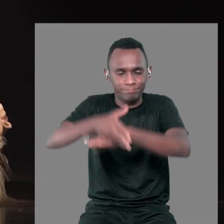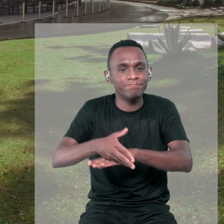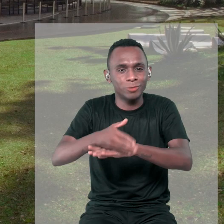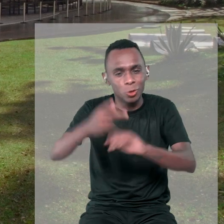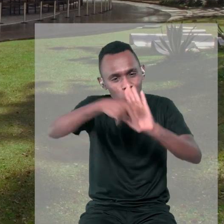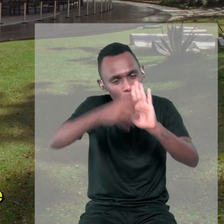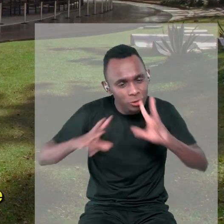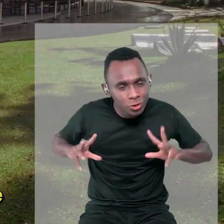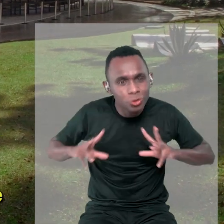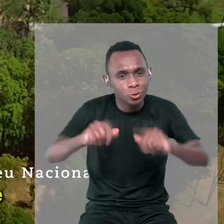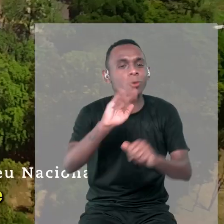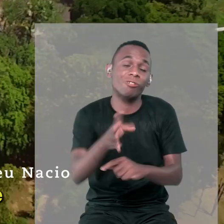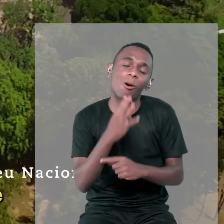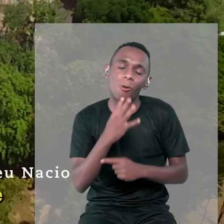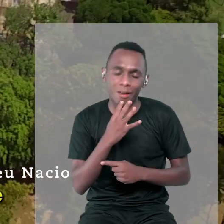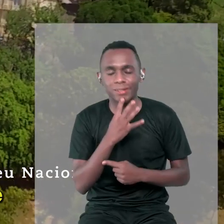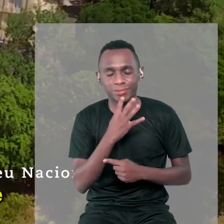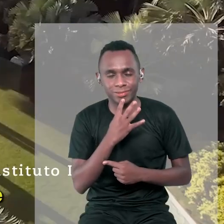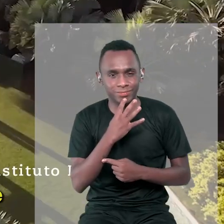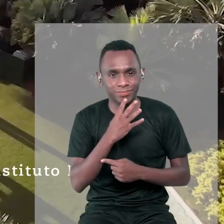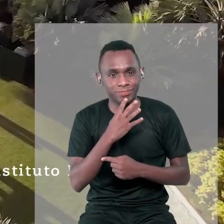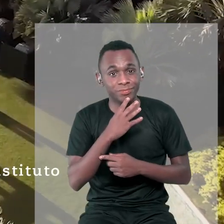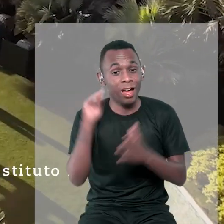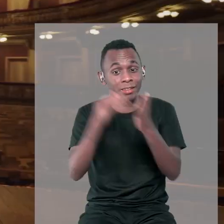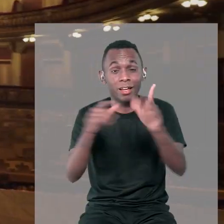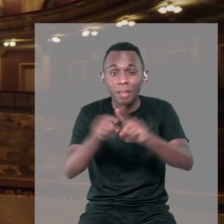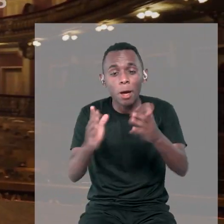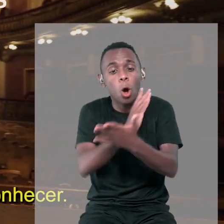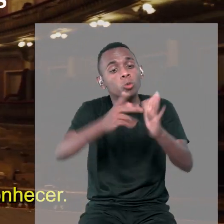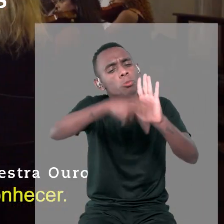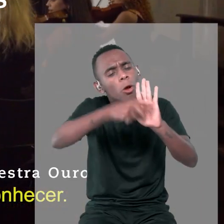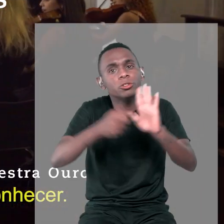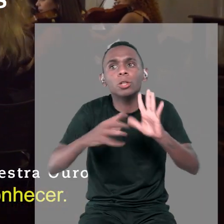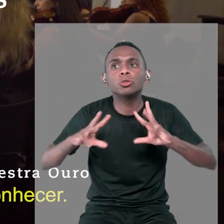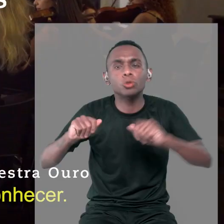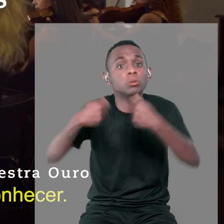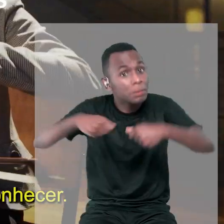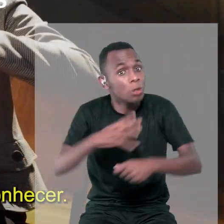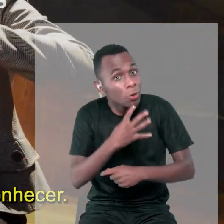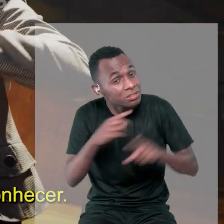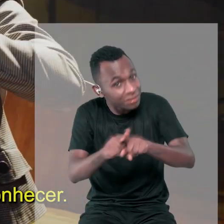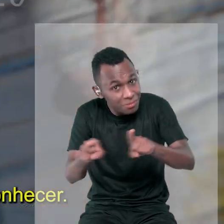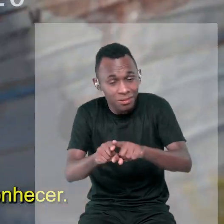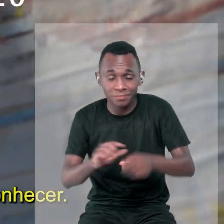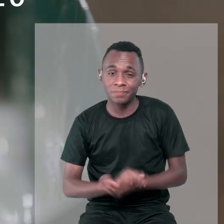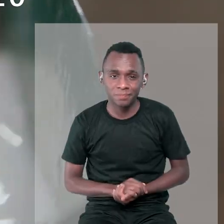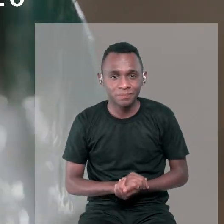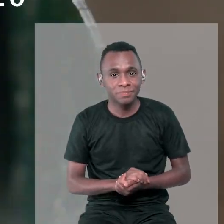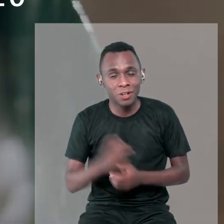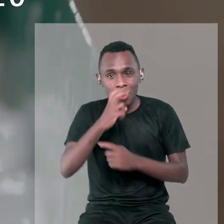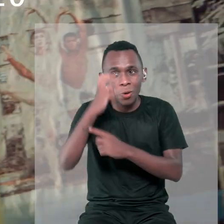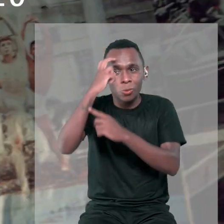está. Dos projetos que todo mundo já conhece, até aqueles projetos que todo mundo precisa